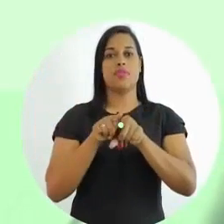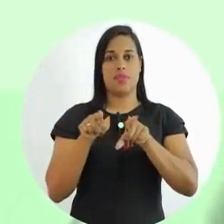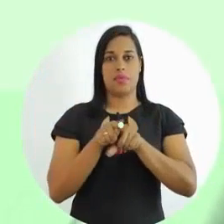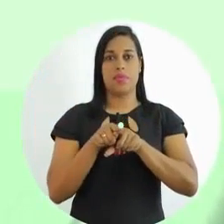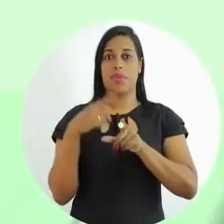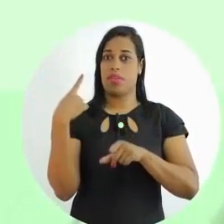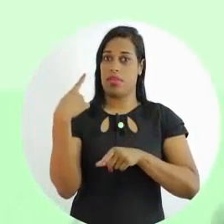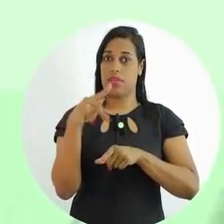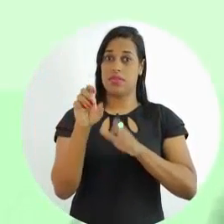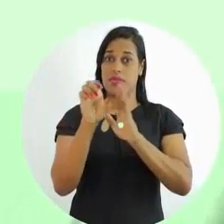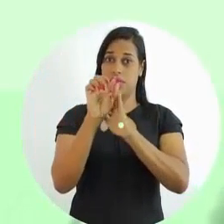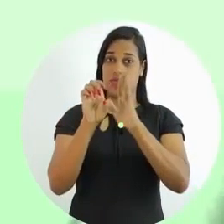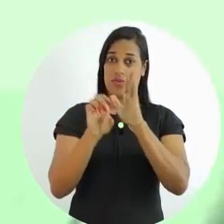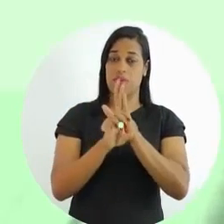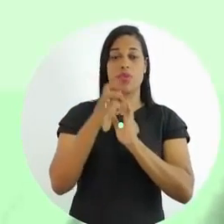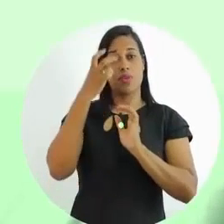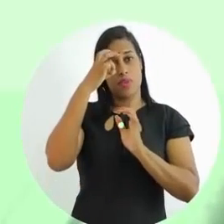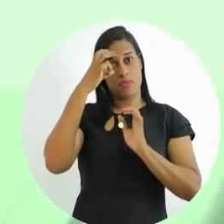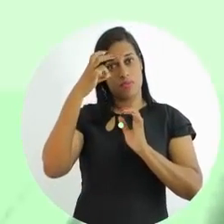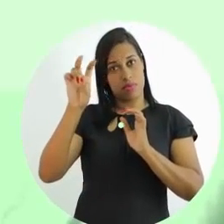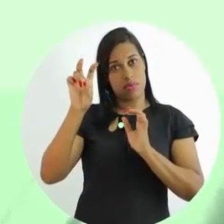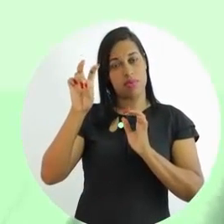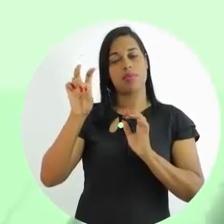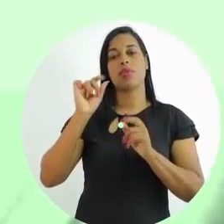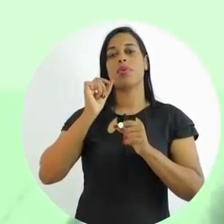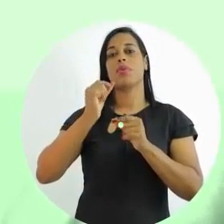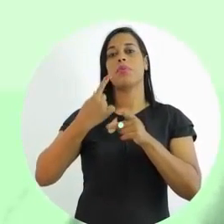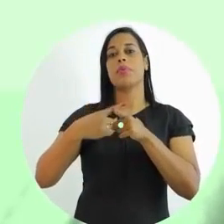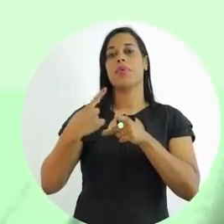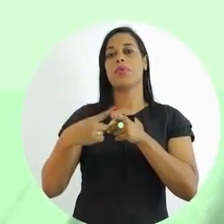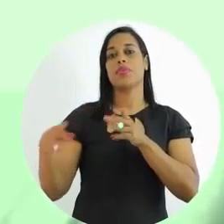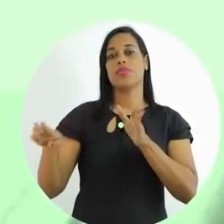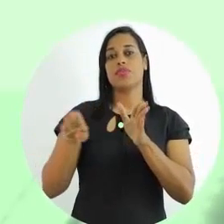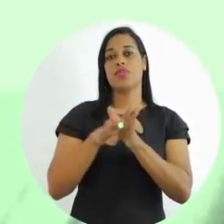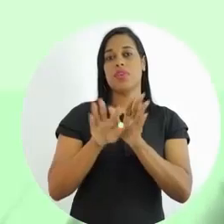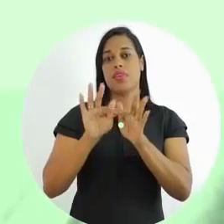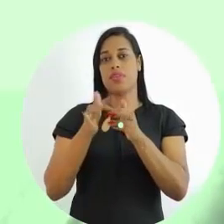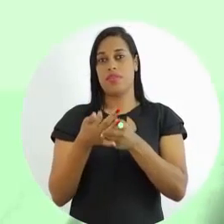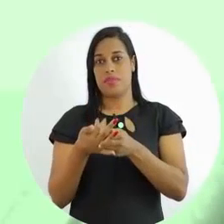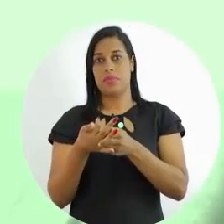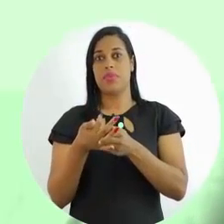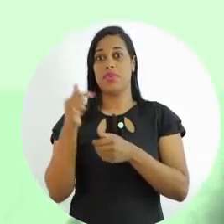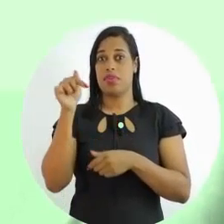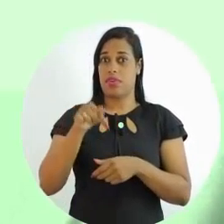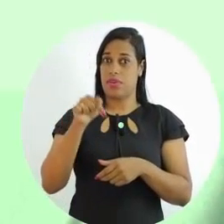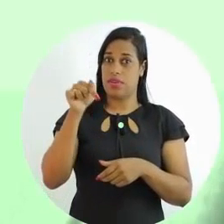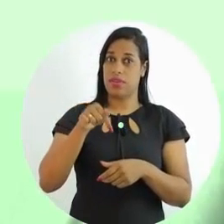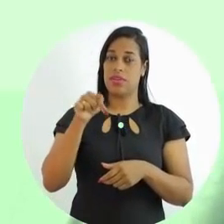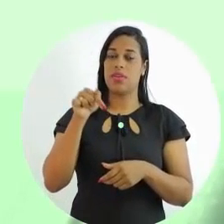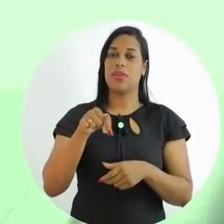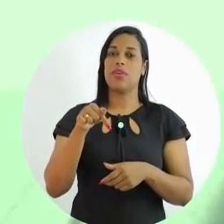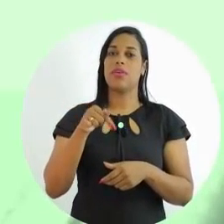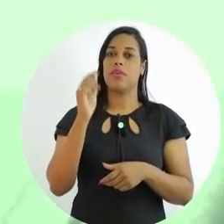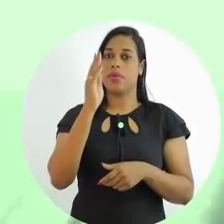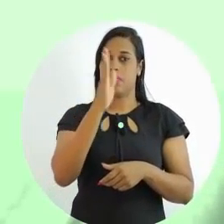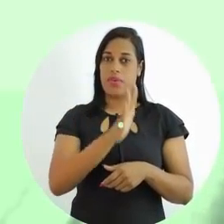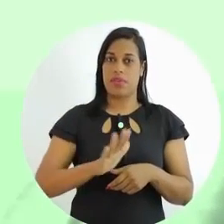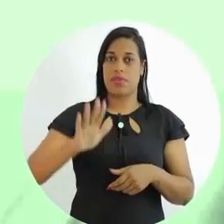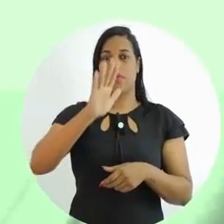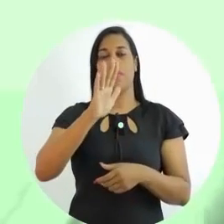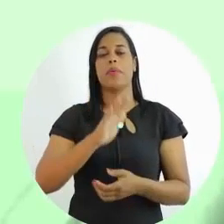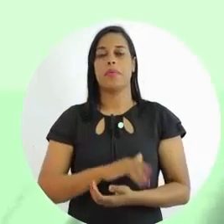avanços na sua estrutura cultural por conta da chegada da família real aqui em